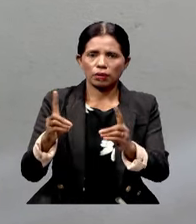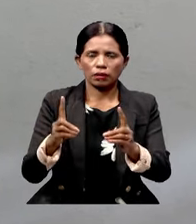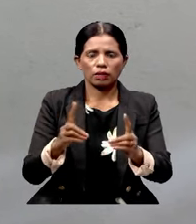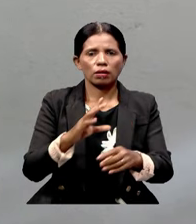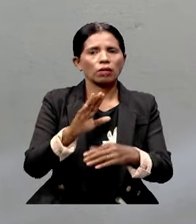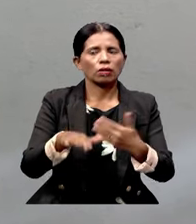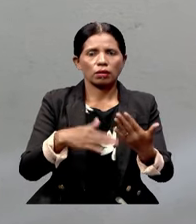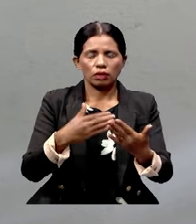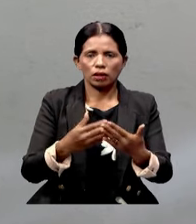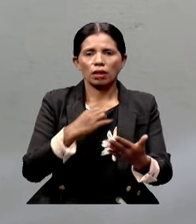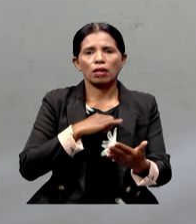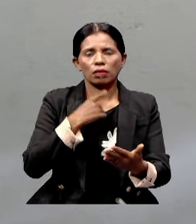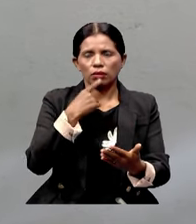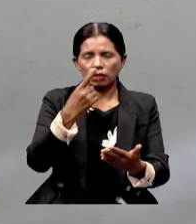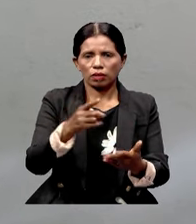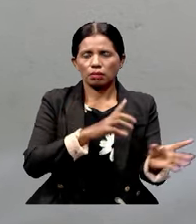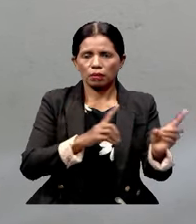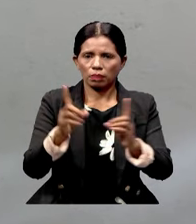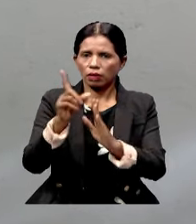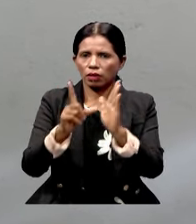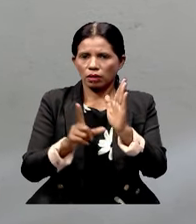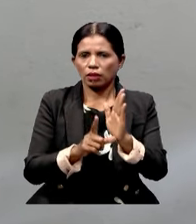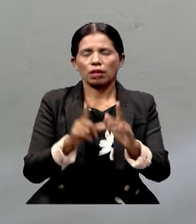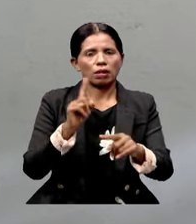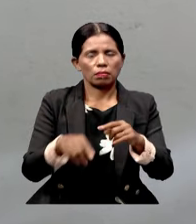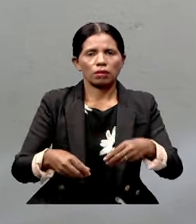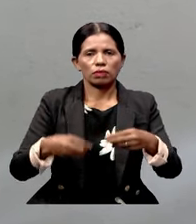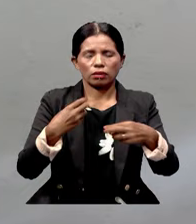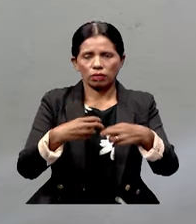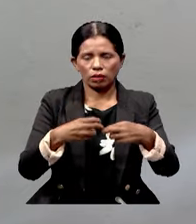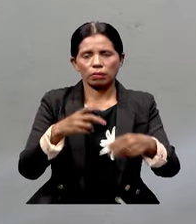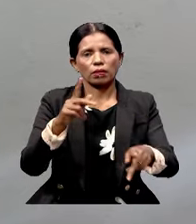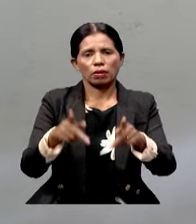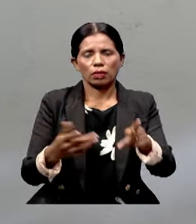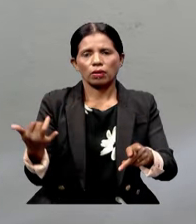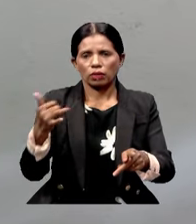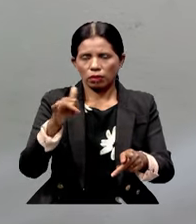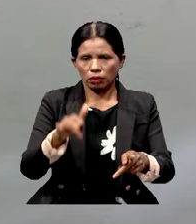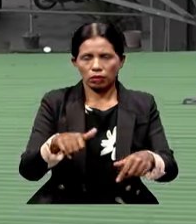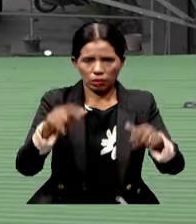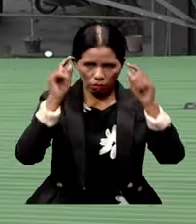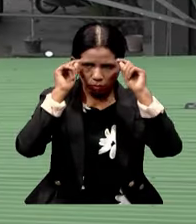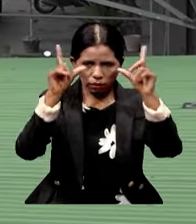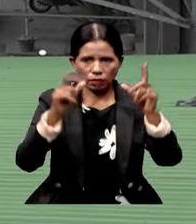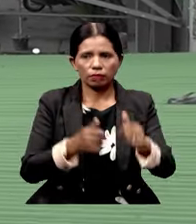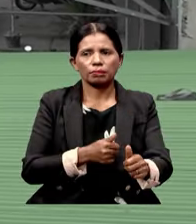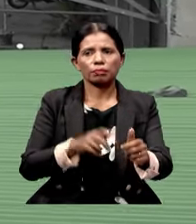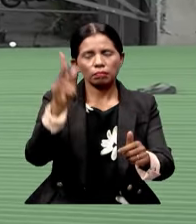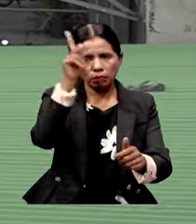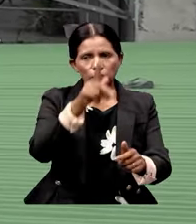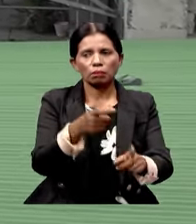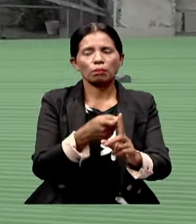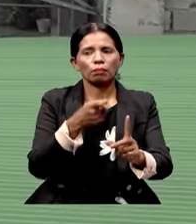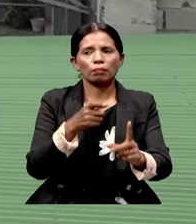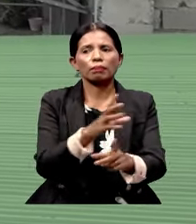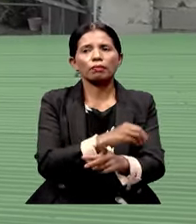sira, Hansa Oenha menciona, tem que implementar a lei, né, para ver o que foi feito para o consumidor sira, principalmente, e a território nacional. Tira pesquisa, o citane